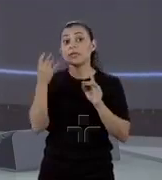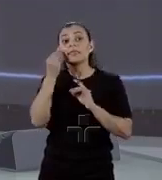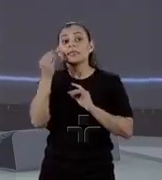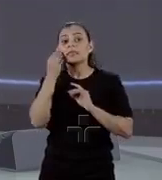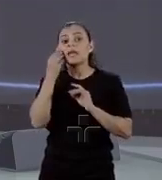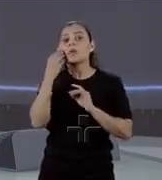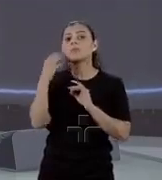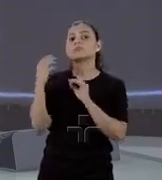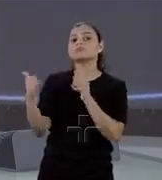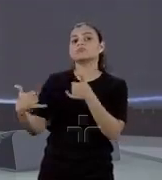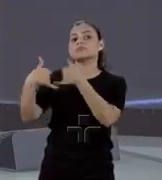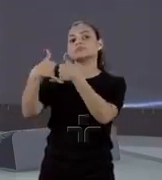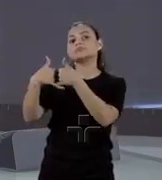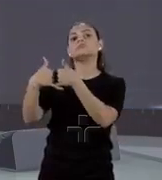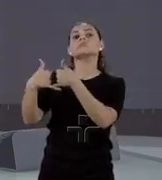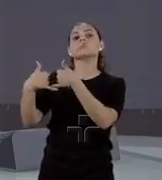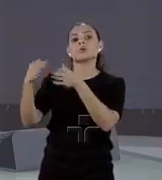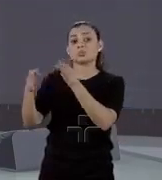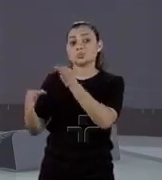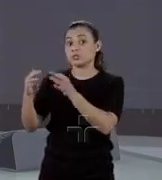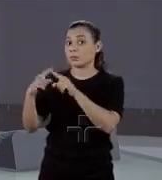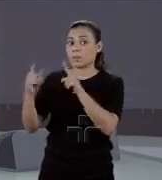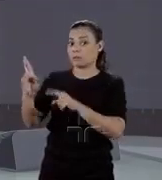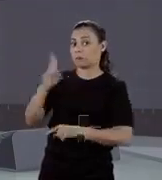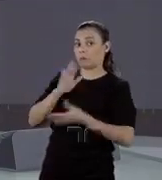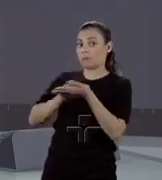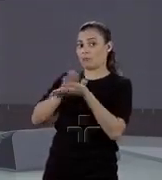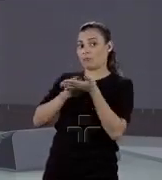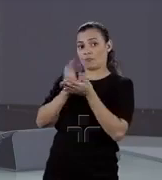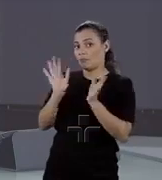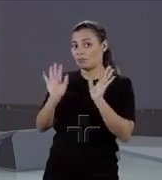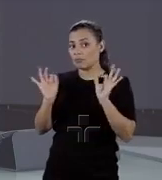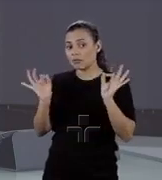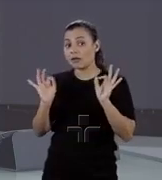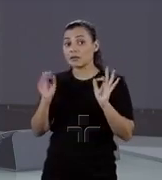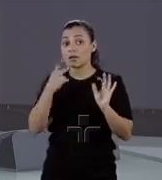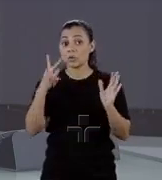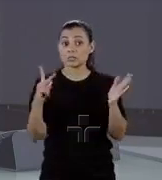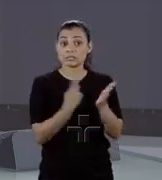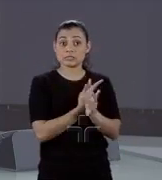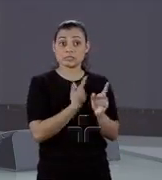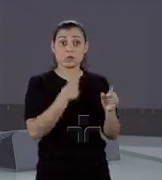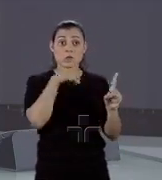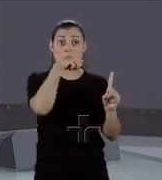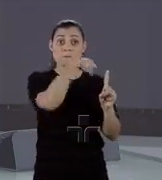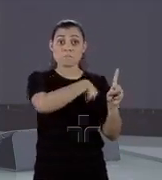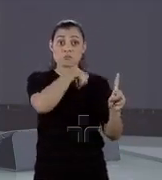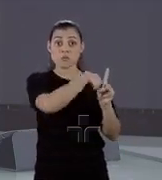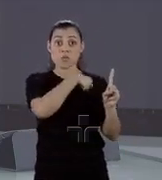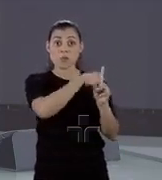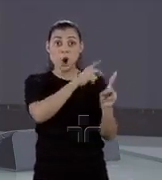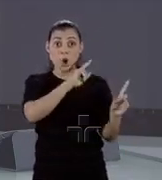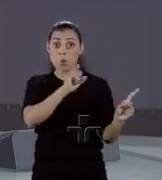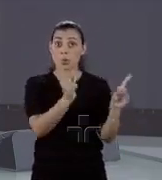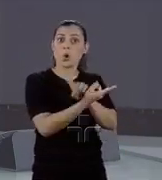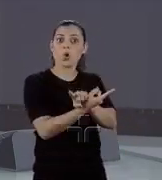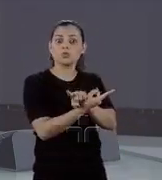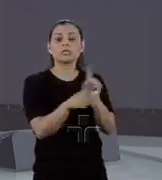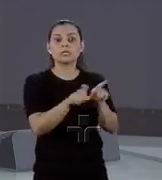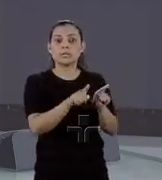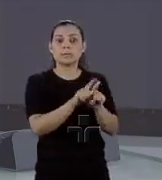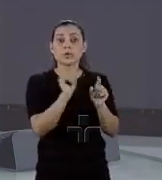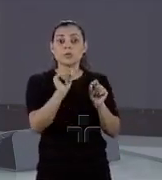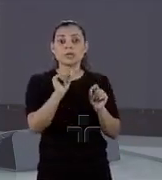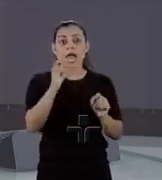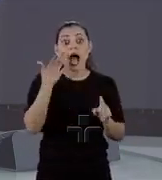tivemos resposta. E olha só, em uma dessas decisões, o juiz disse que a legítima defesa é mais eficaz do que, nos termos dele,